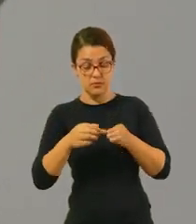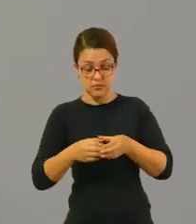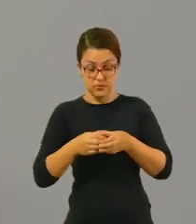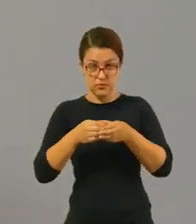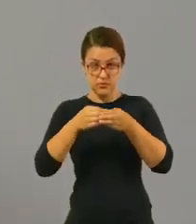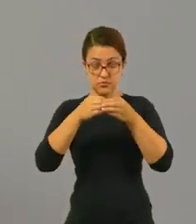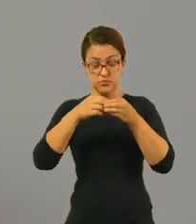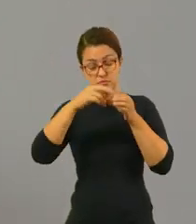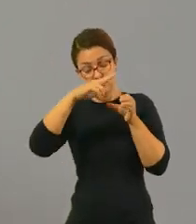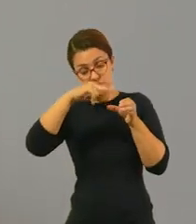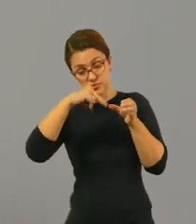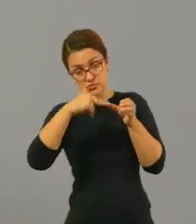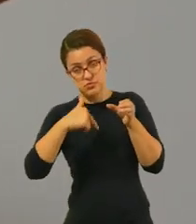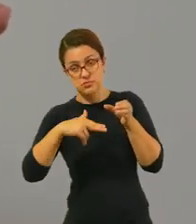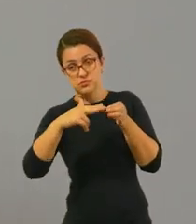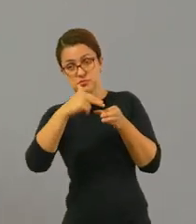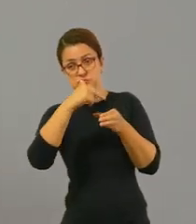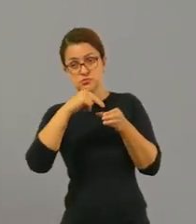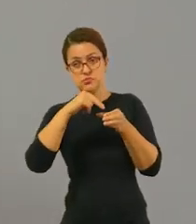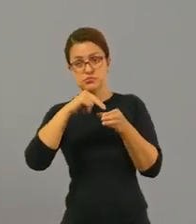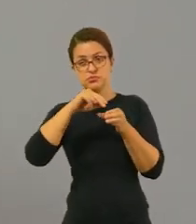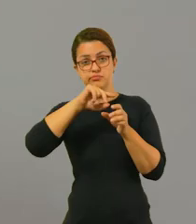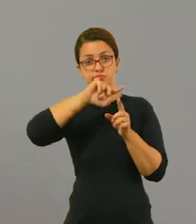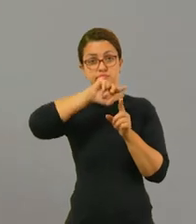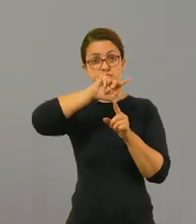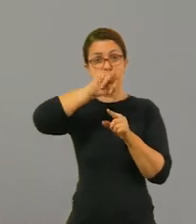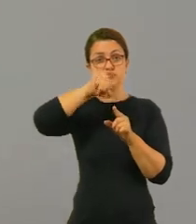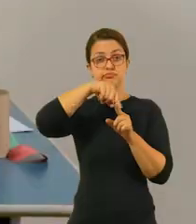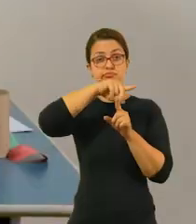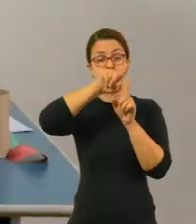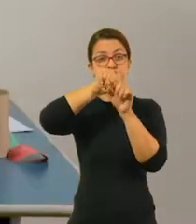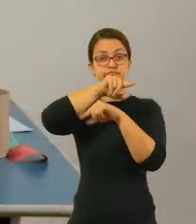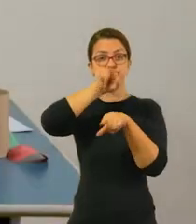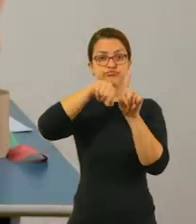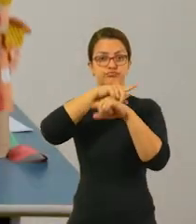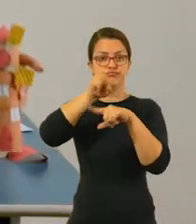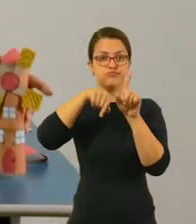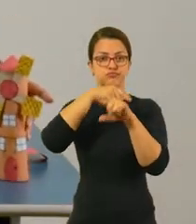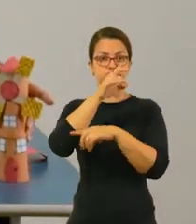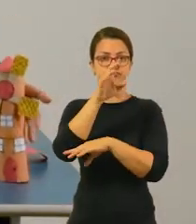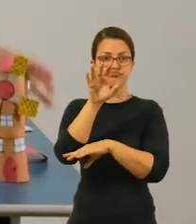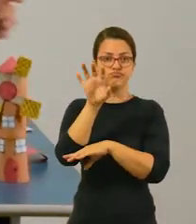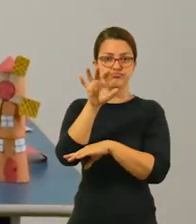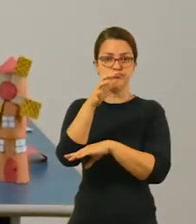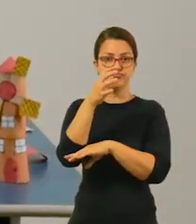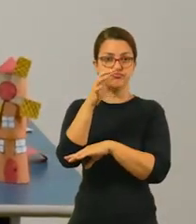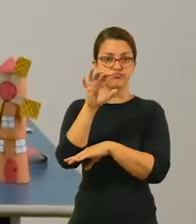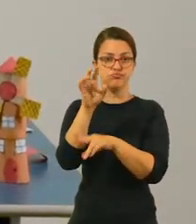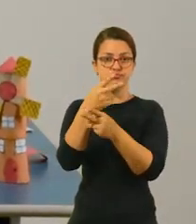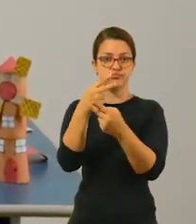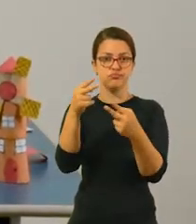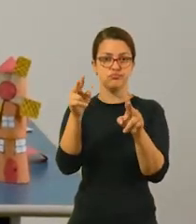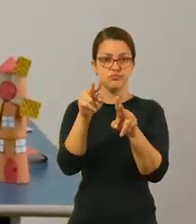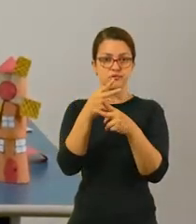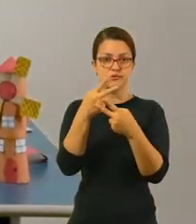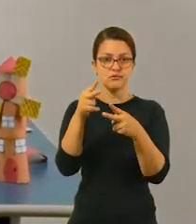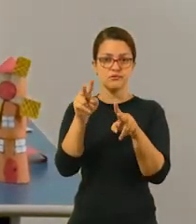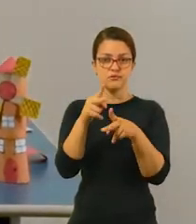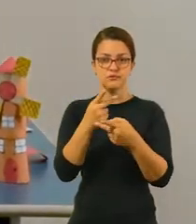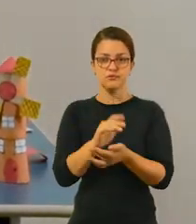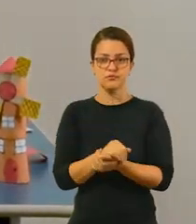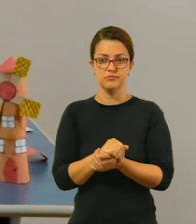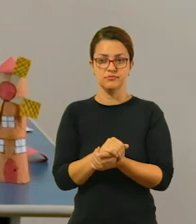E essa é uma das sugestões, utilizar tinta. Caso contrário, se vocês estiverem em